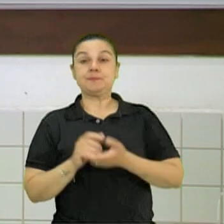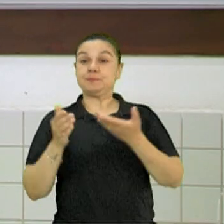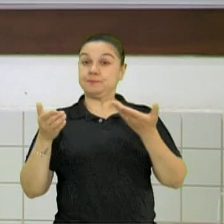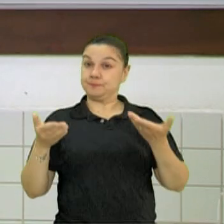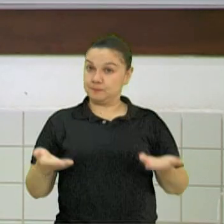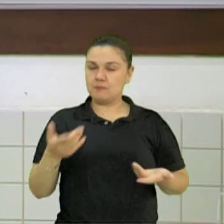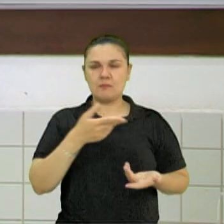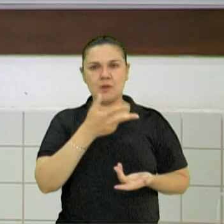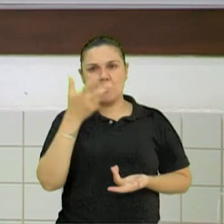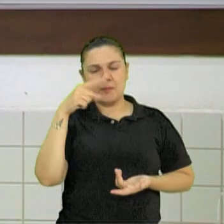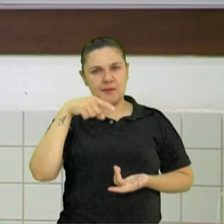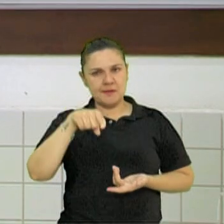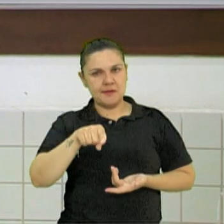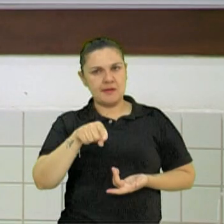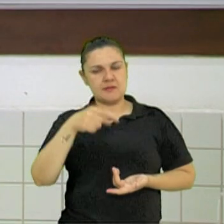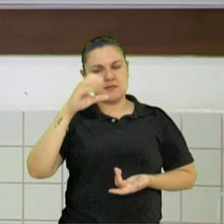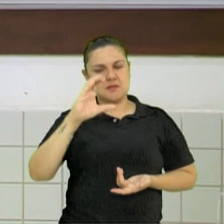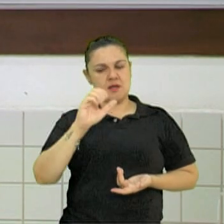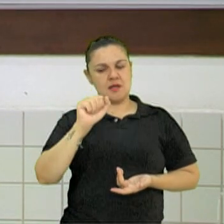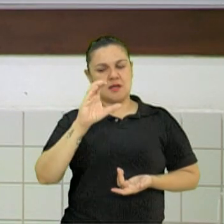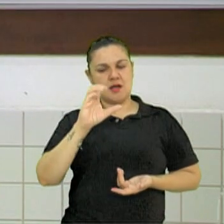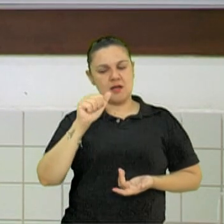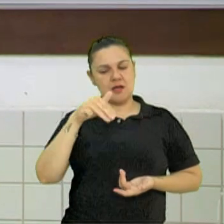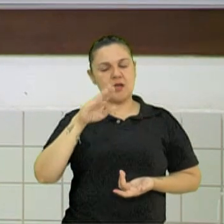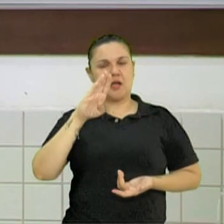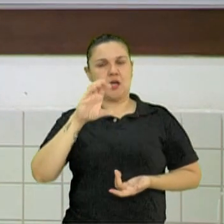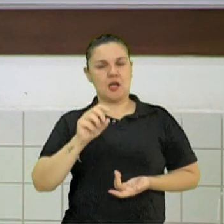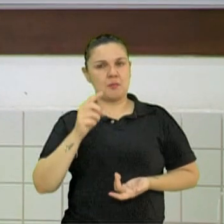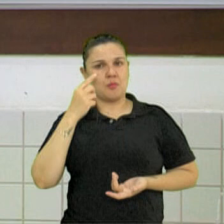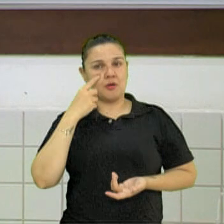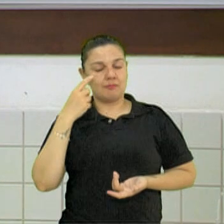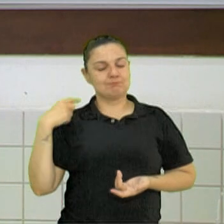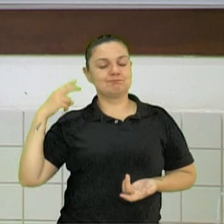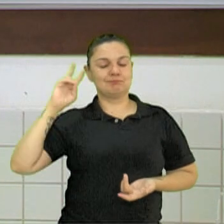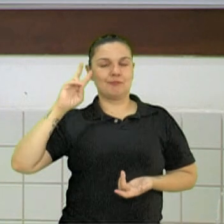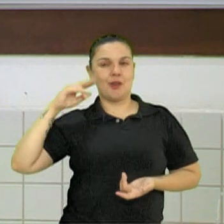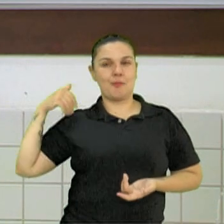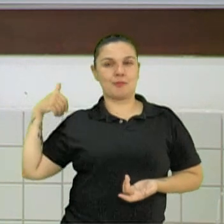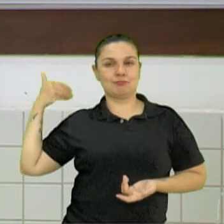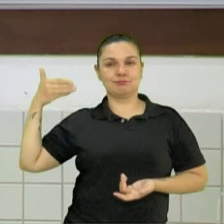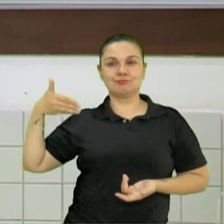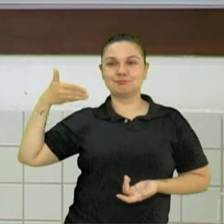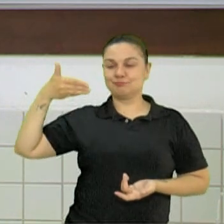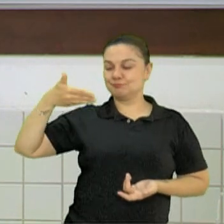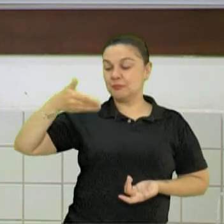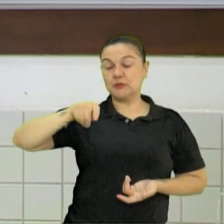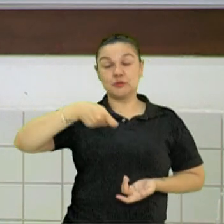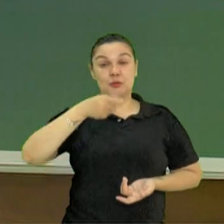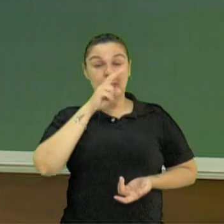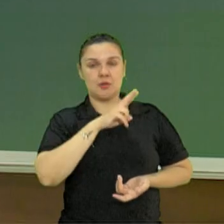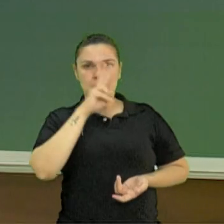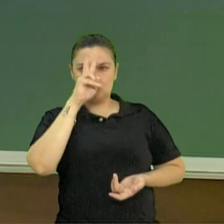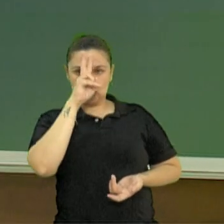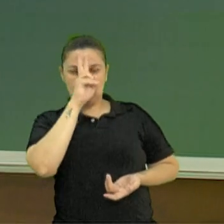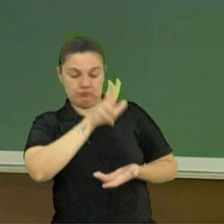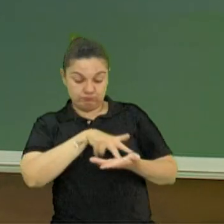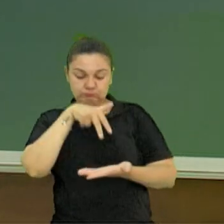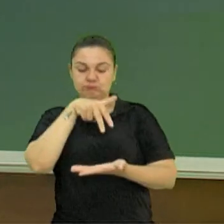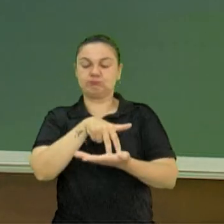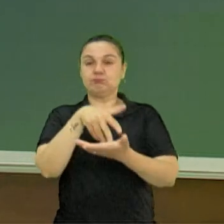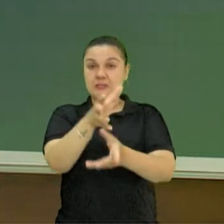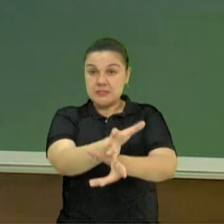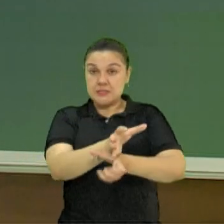nesse diálogo ali que o Cacambo está tendo, como ele vai se remetendo a esses contextos históricos e defendendo